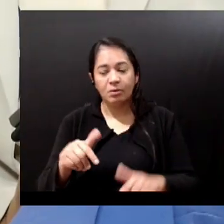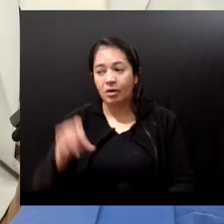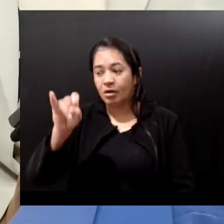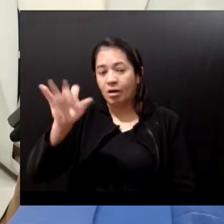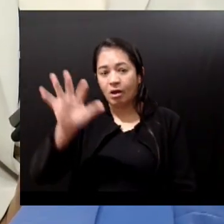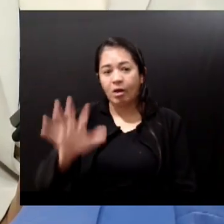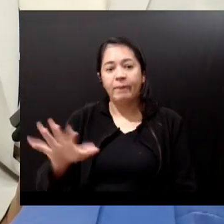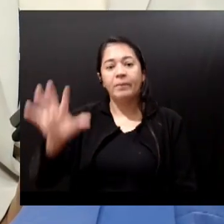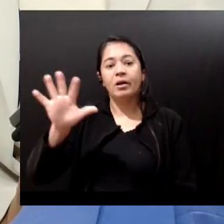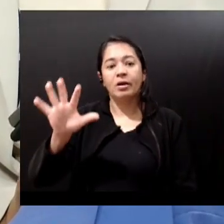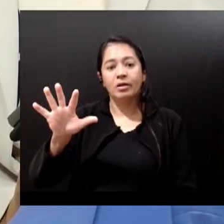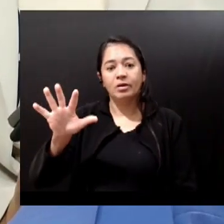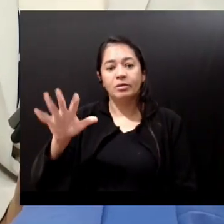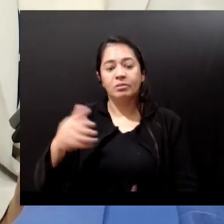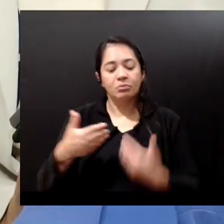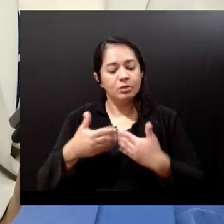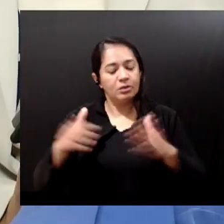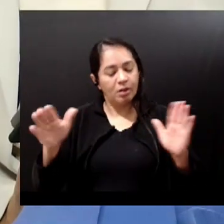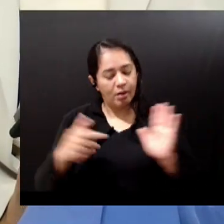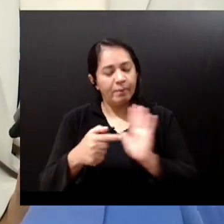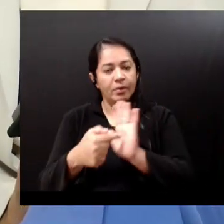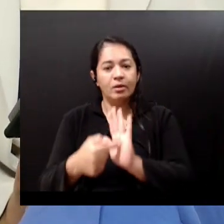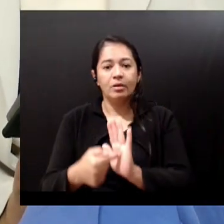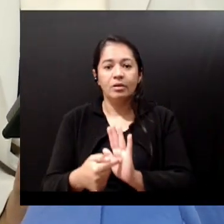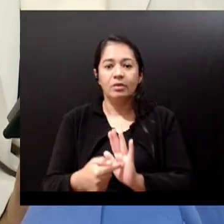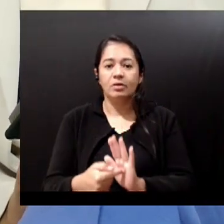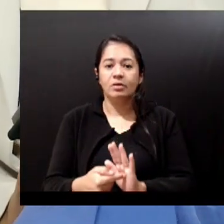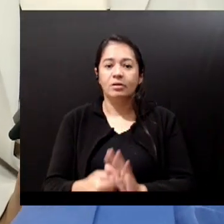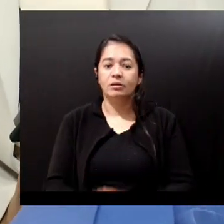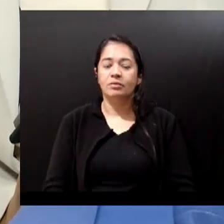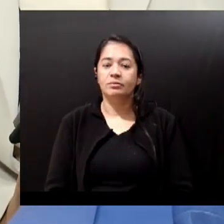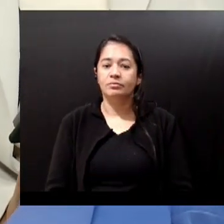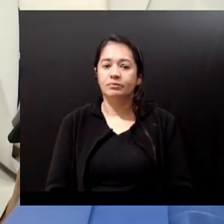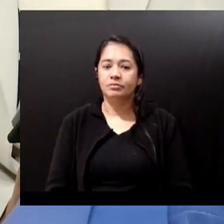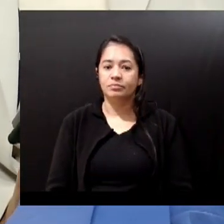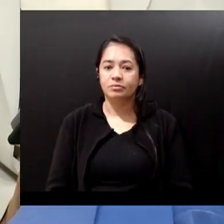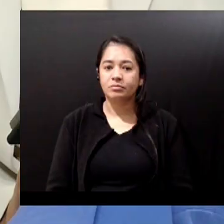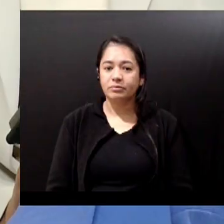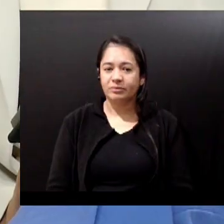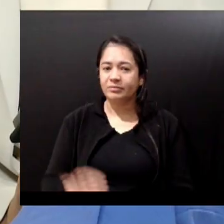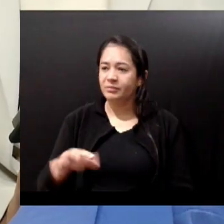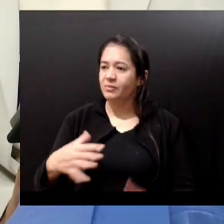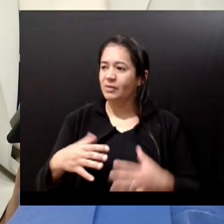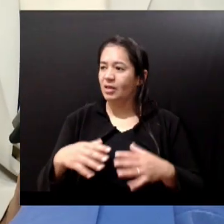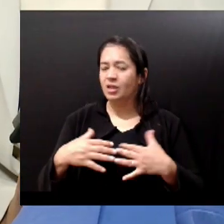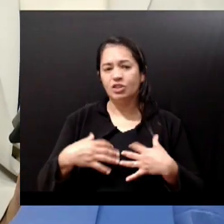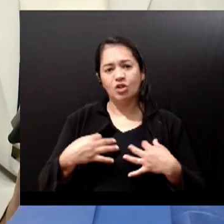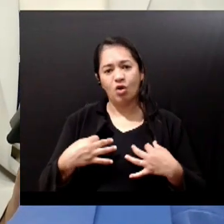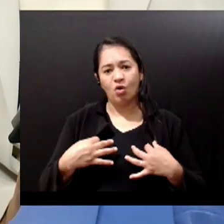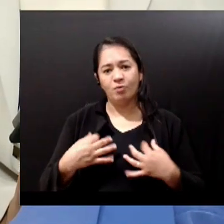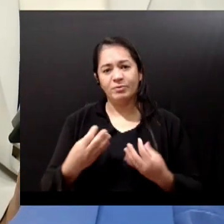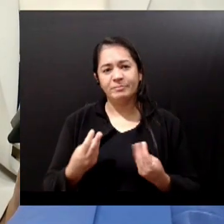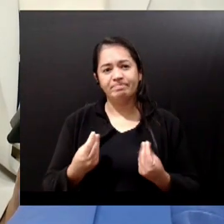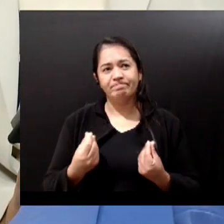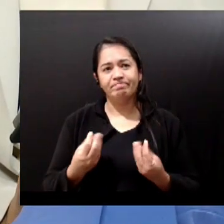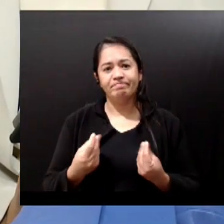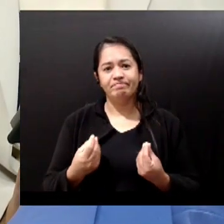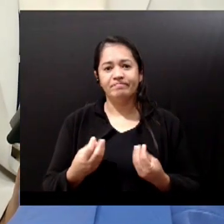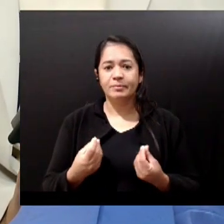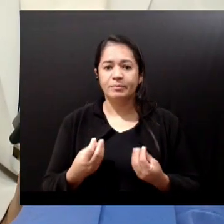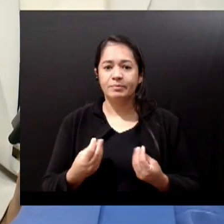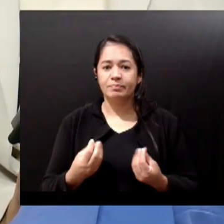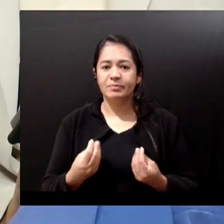aberto para Essa trabalhar, questão lidar de com a sua essa imagem. questão de roupa é algo bem, assim,